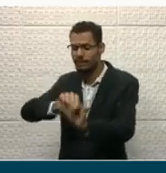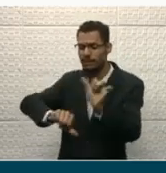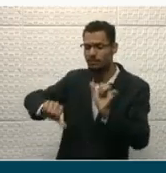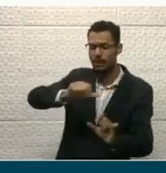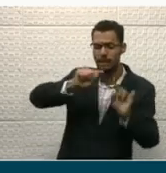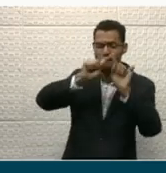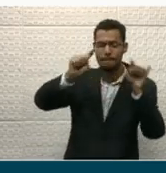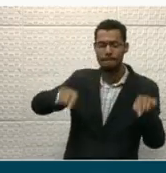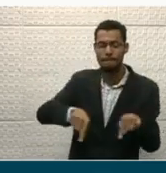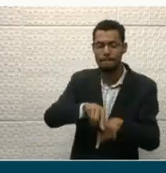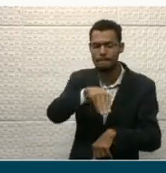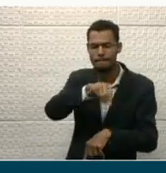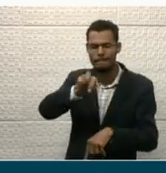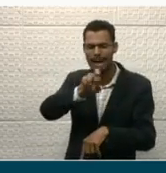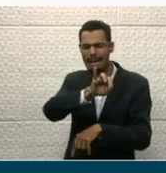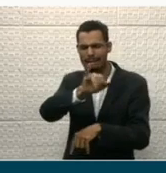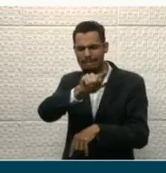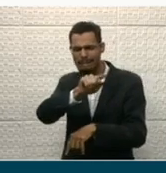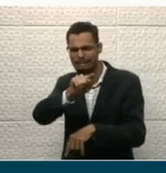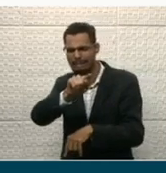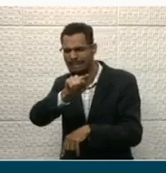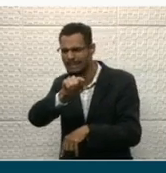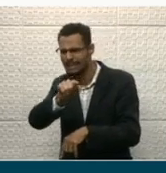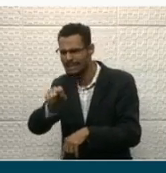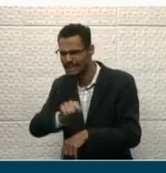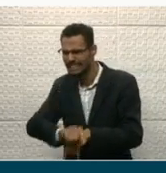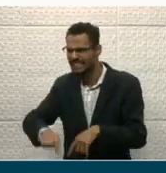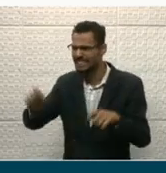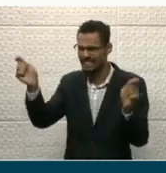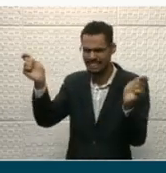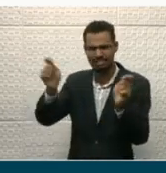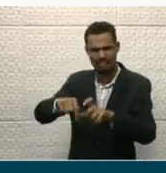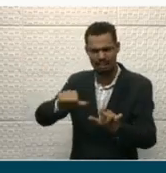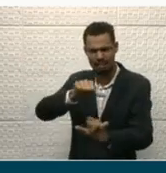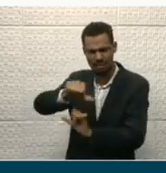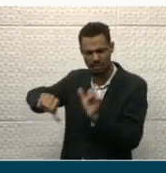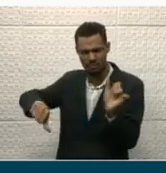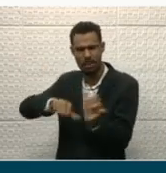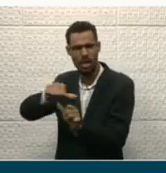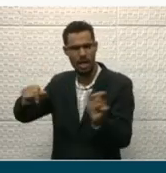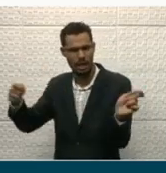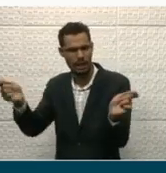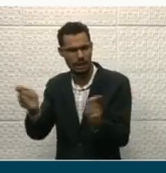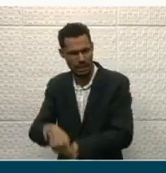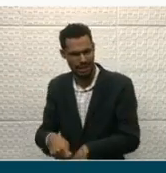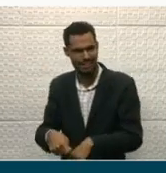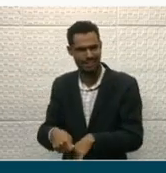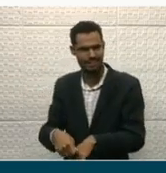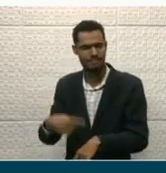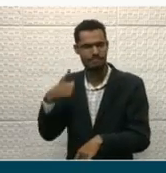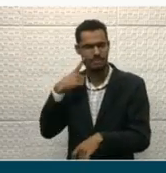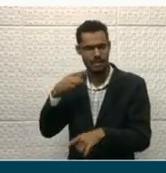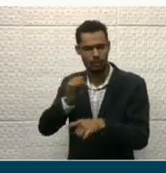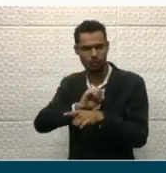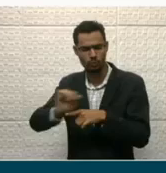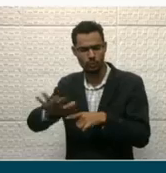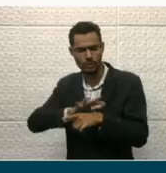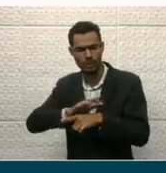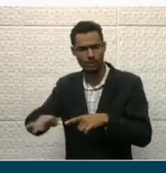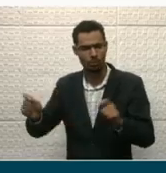matriz? Será que eu consigo representar uma matriz em função de a transformação em função de uma